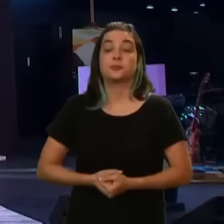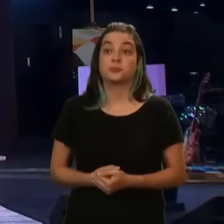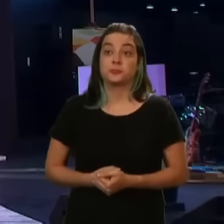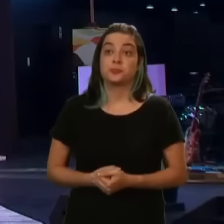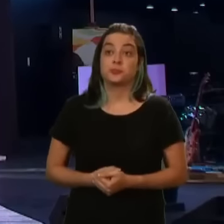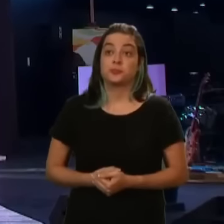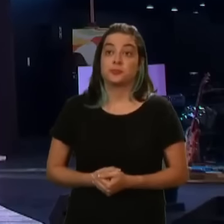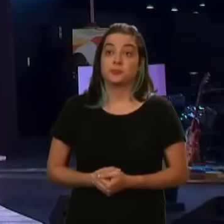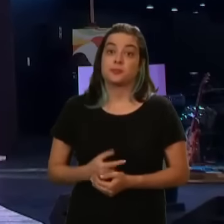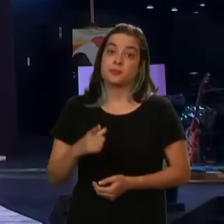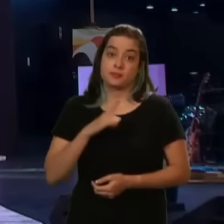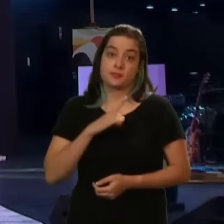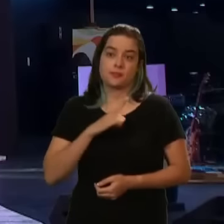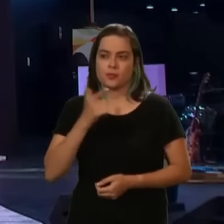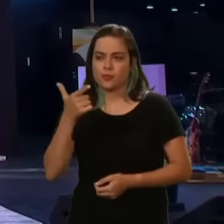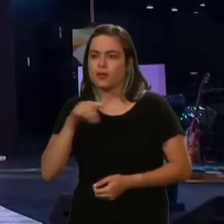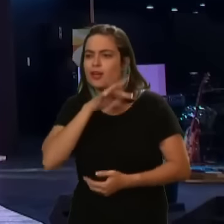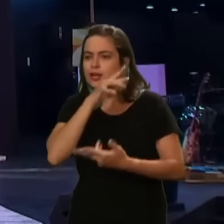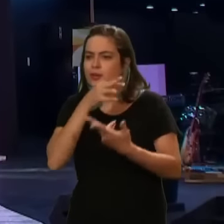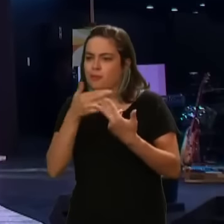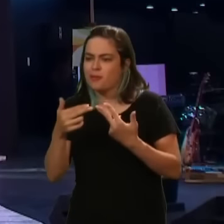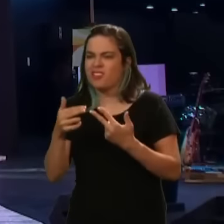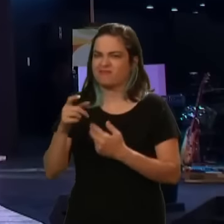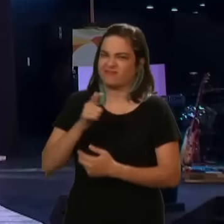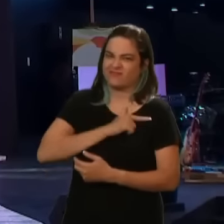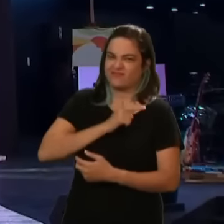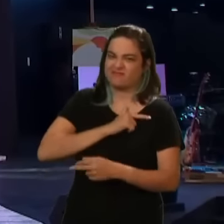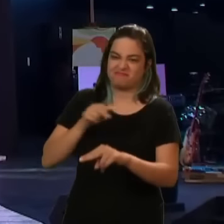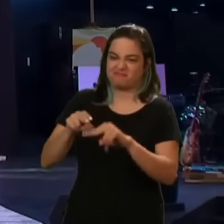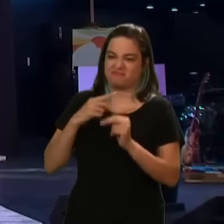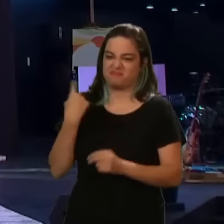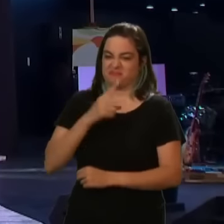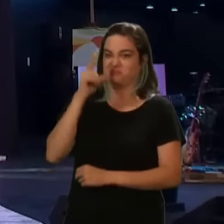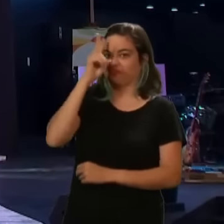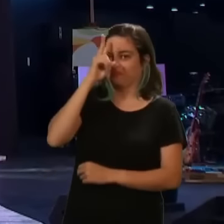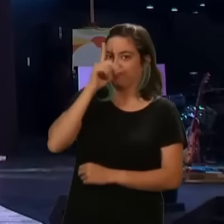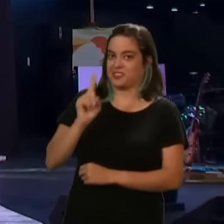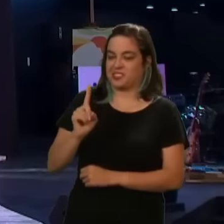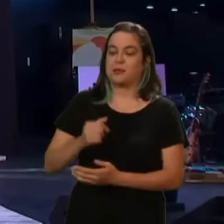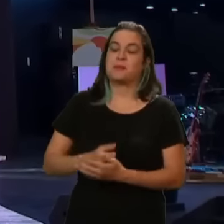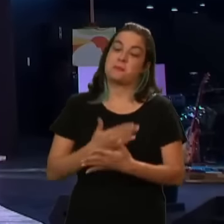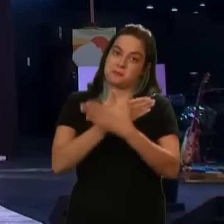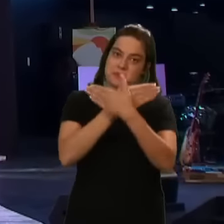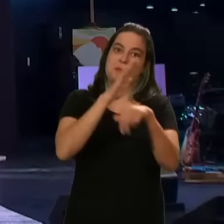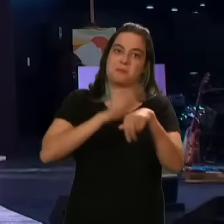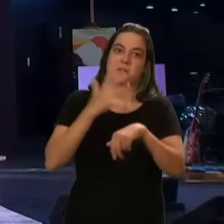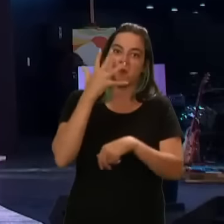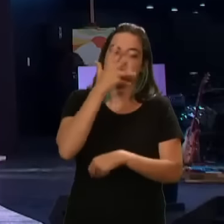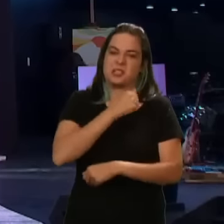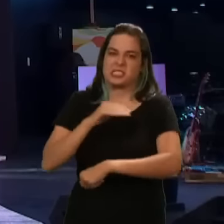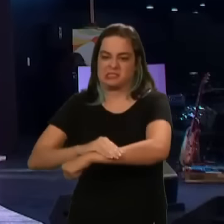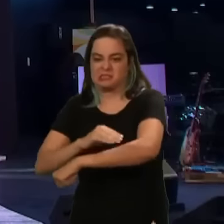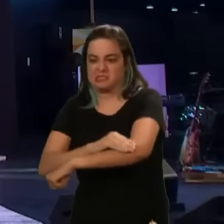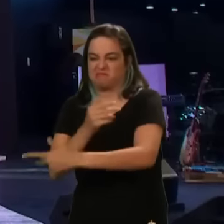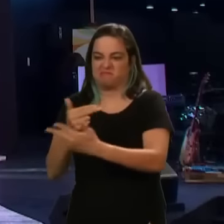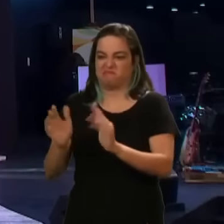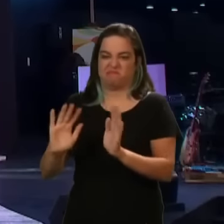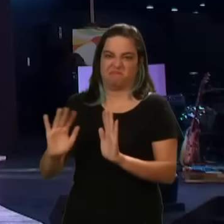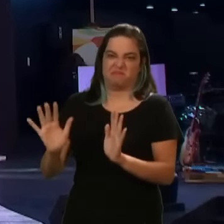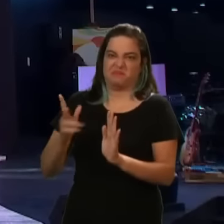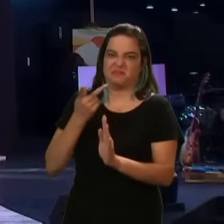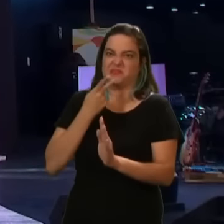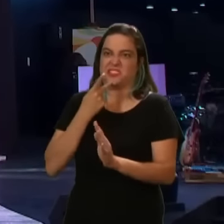uns outros bichinhos que não são tão bonitos igual a borboleta, acho por isso que a gente não fala muito deles. Tem uns sapinhos, umas coisas assim. Ninguém vai